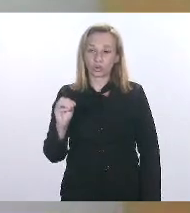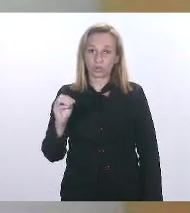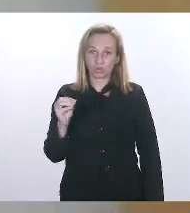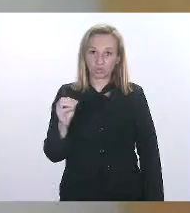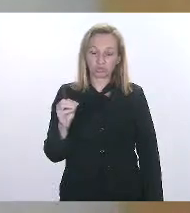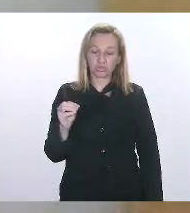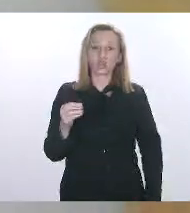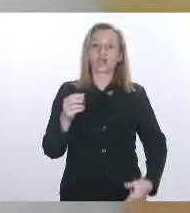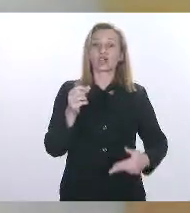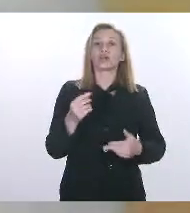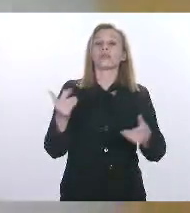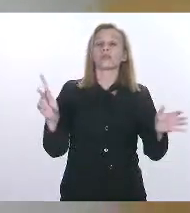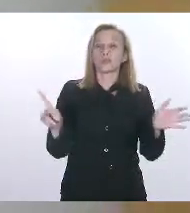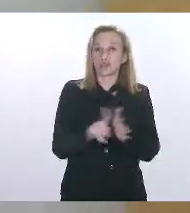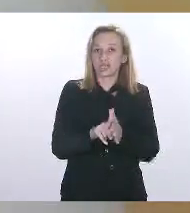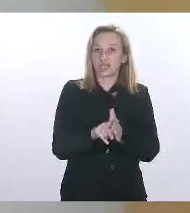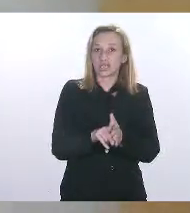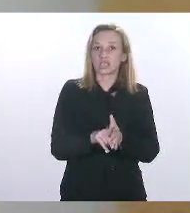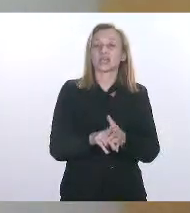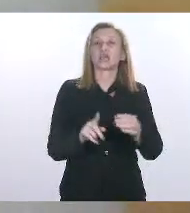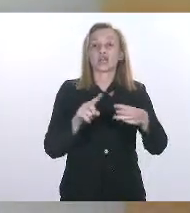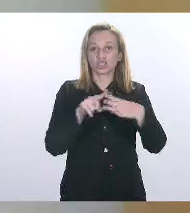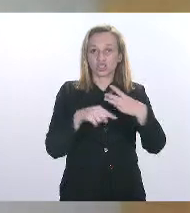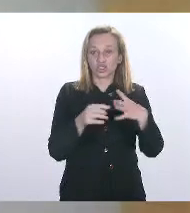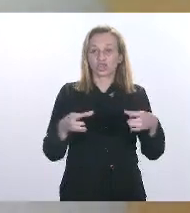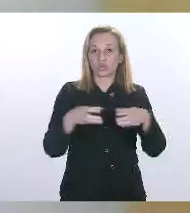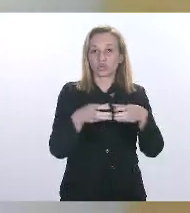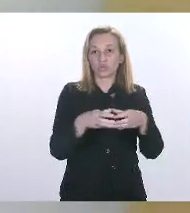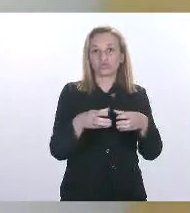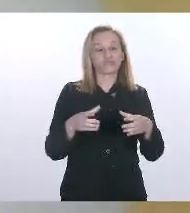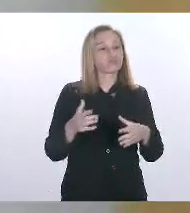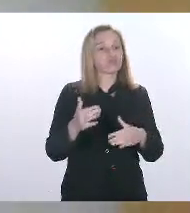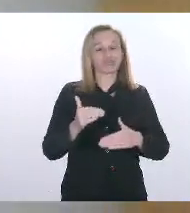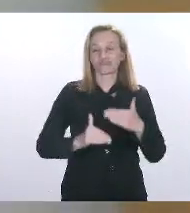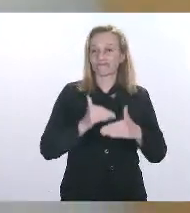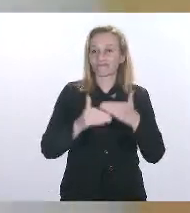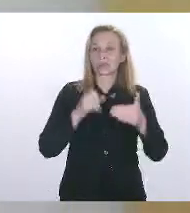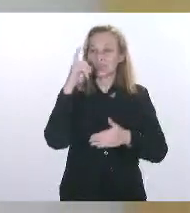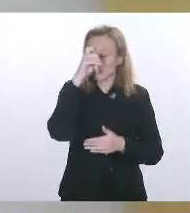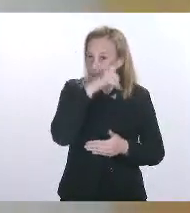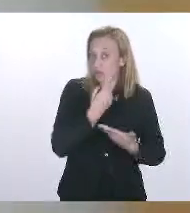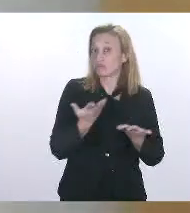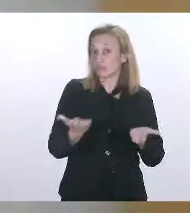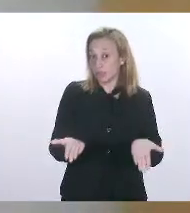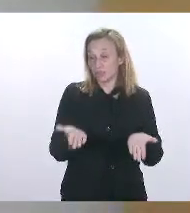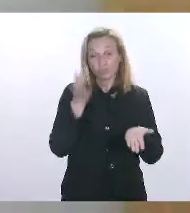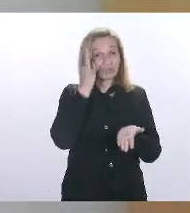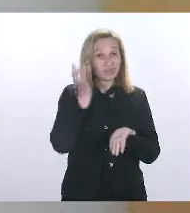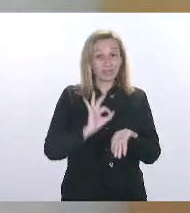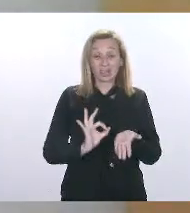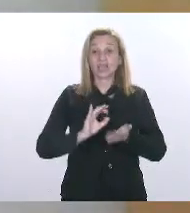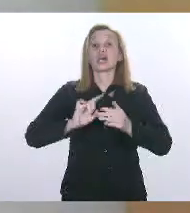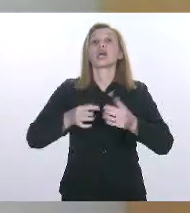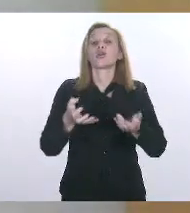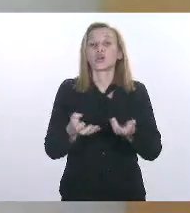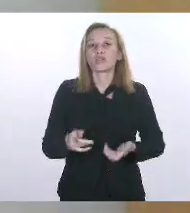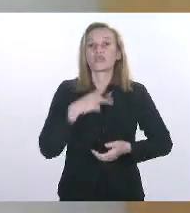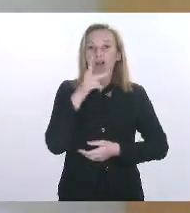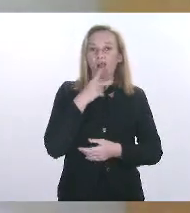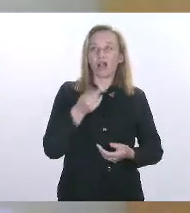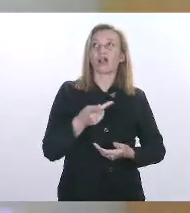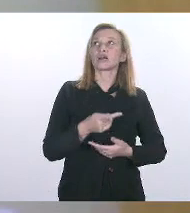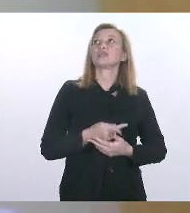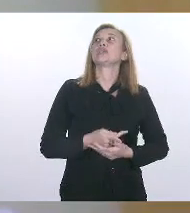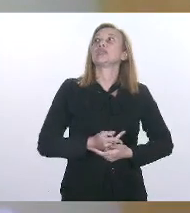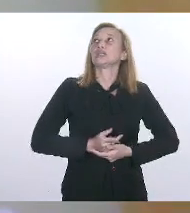3 membros. Essa comissão, felizmente, teve dificuldades de prosperar por razões óbvias. Mas, de qualquer maneira, quero destacar